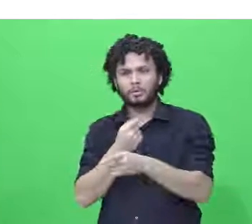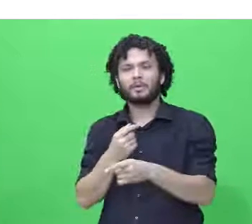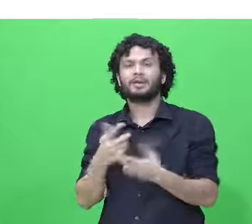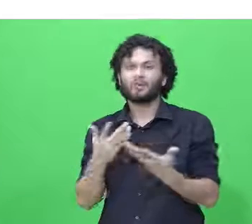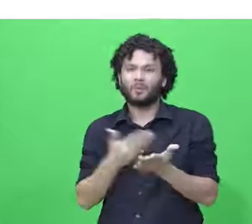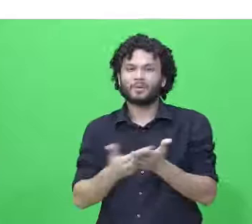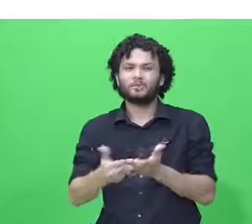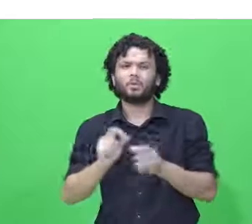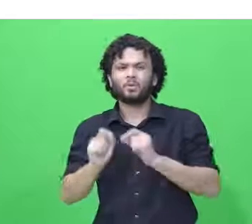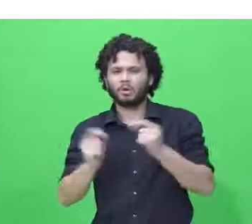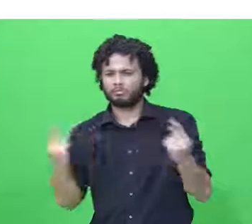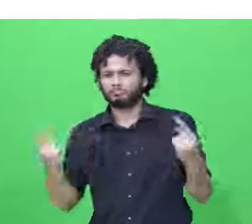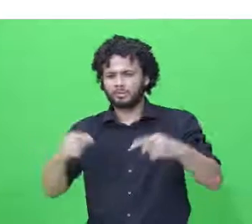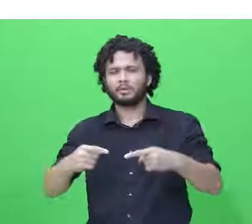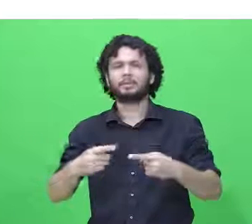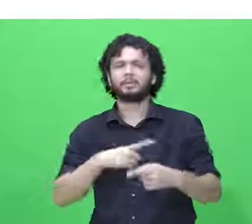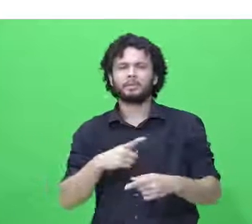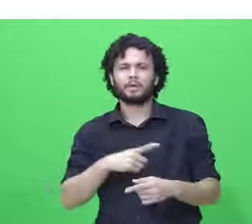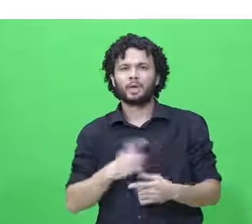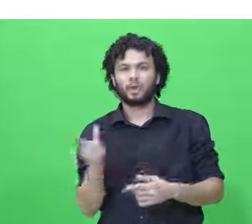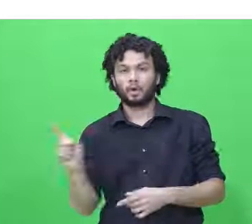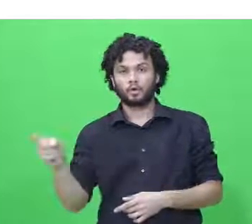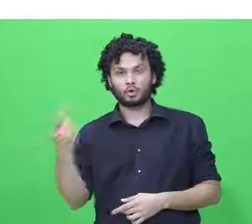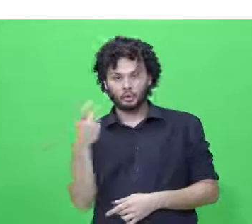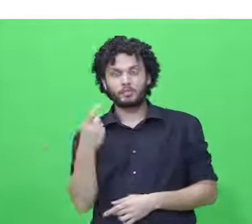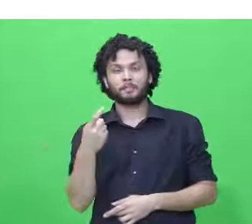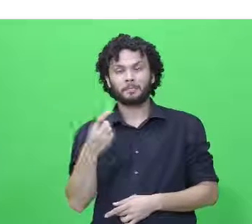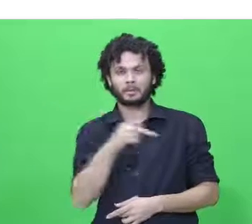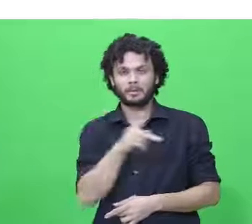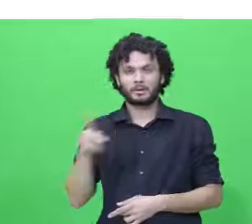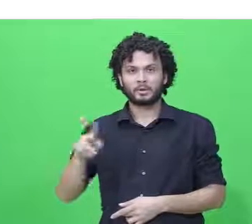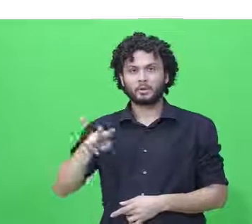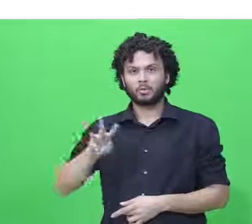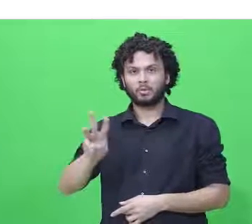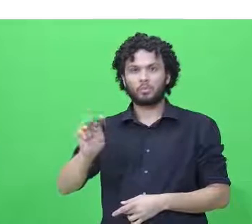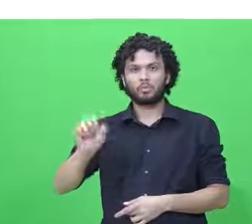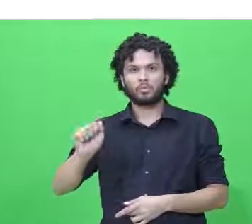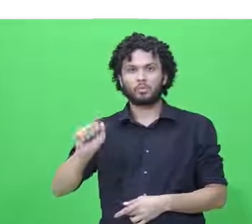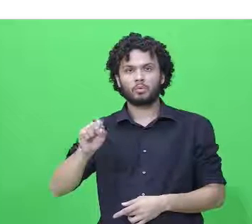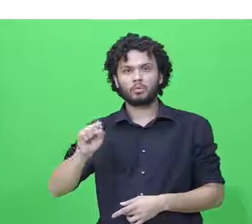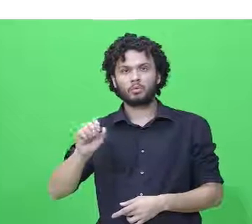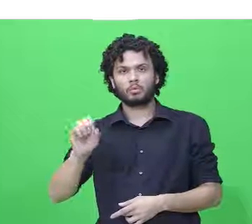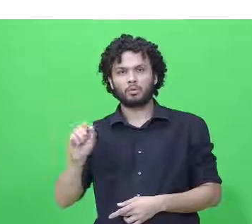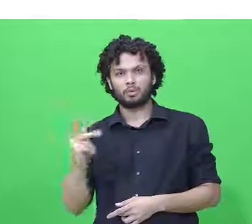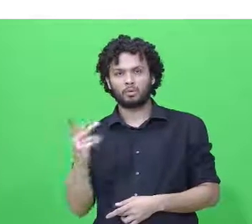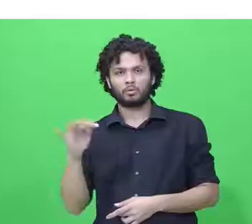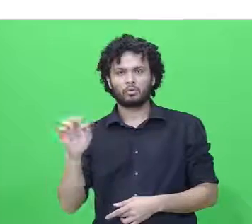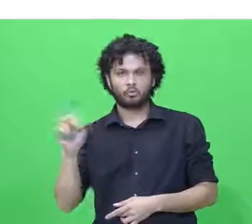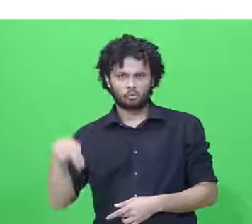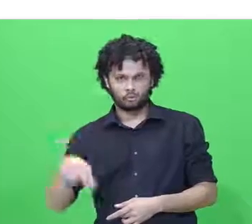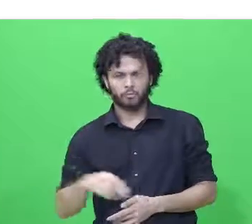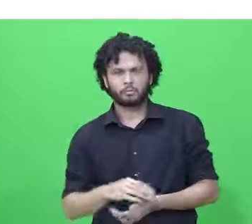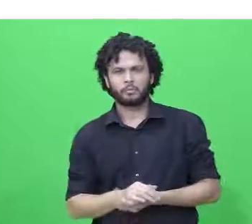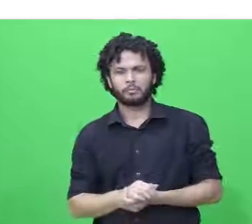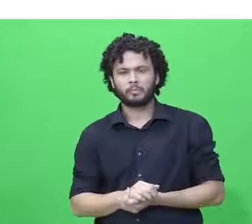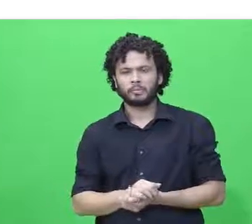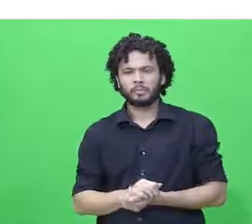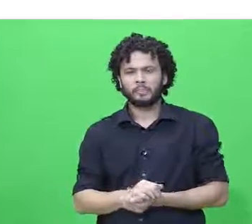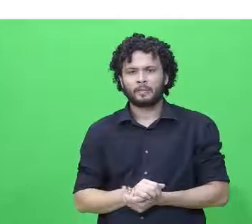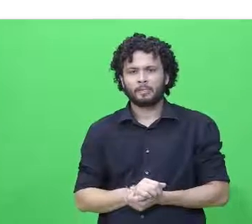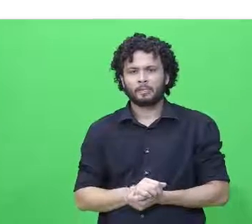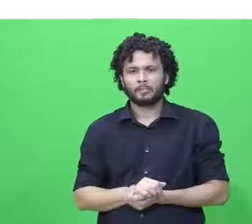fazer frente então aí ao ex-presidente Washington Luiz e a essa nova presidência ligada então ao Júlio Prestes.